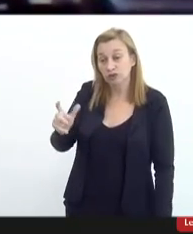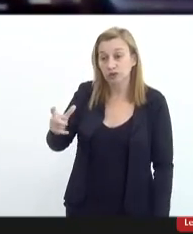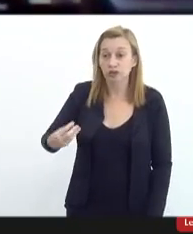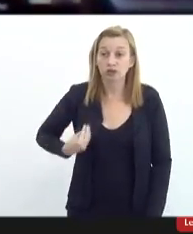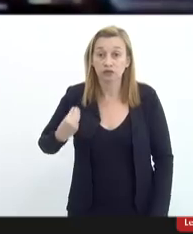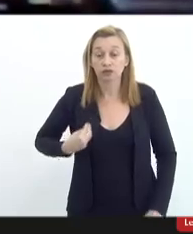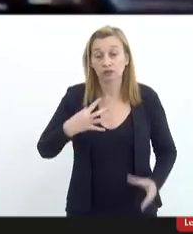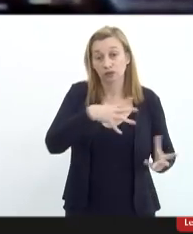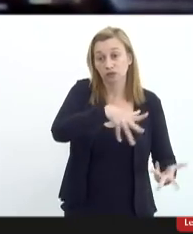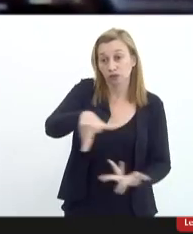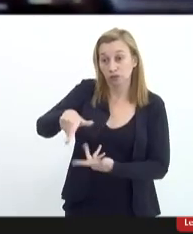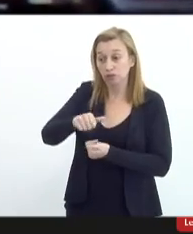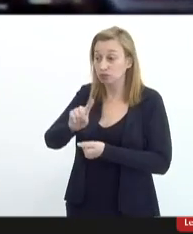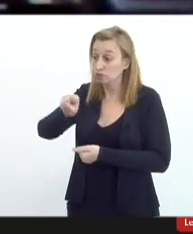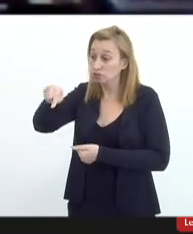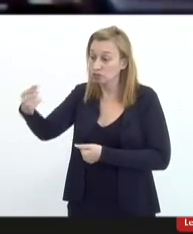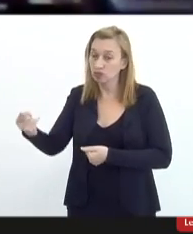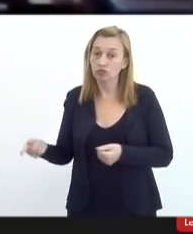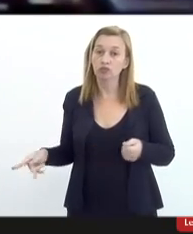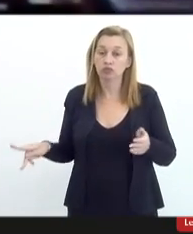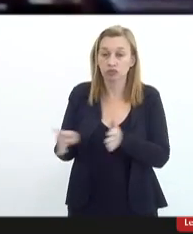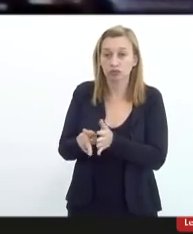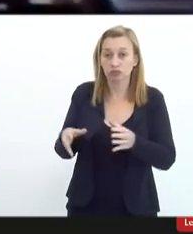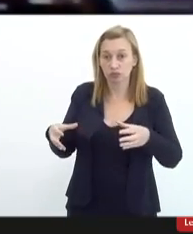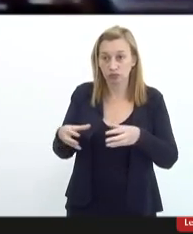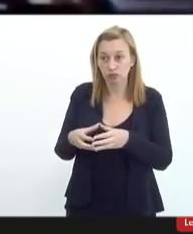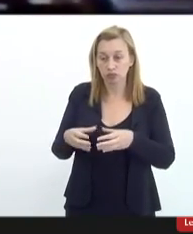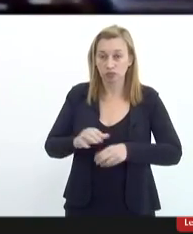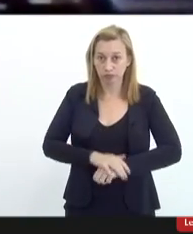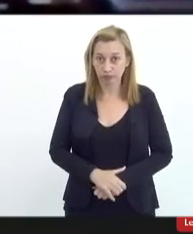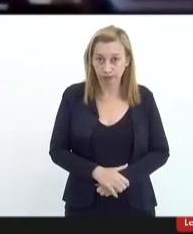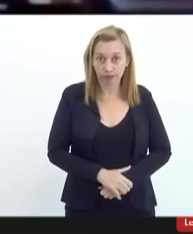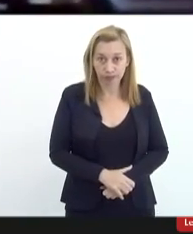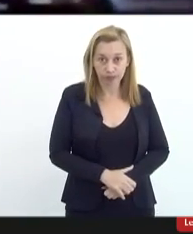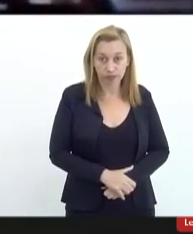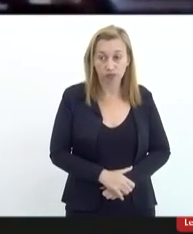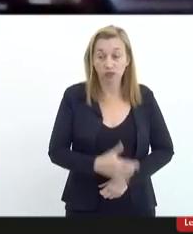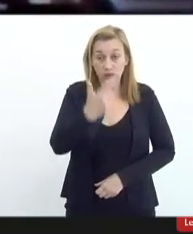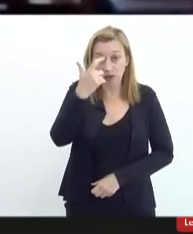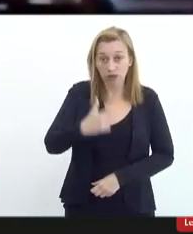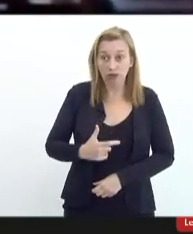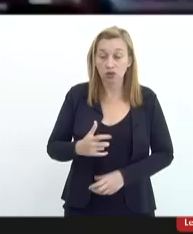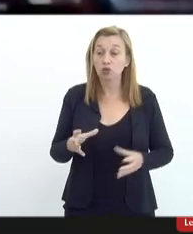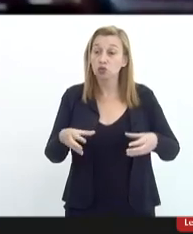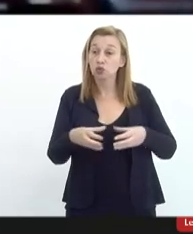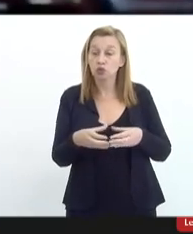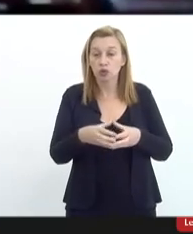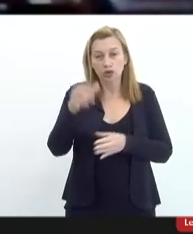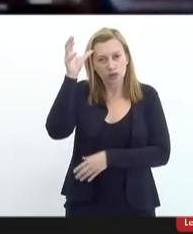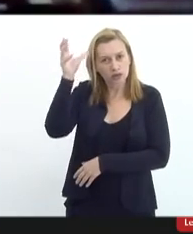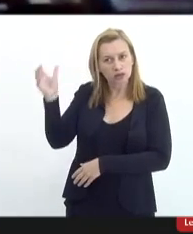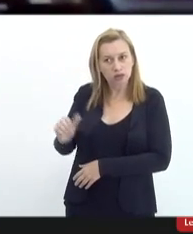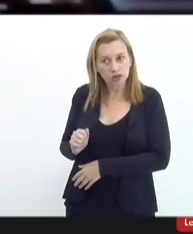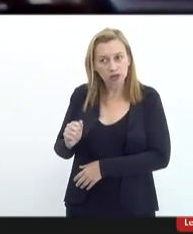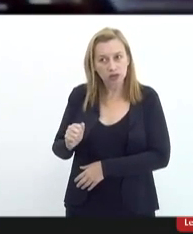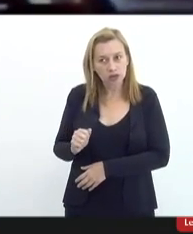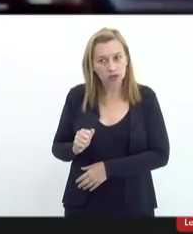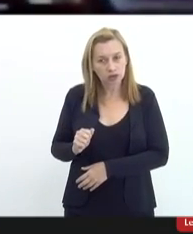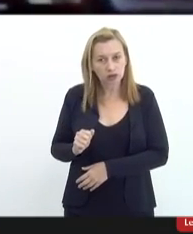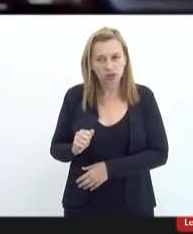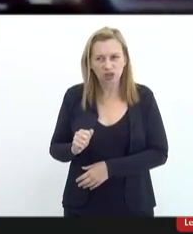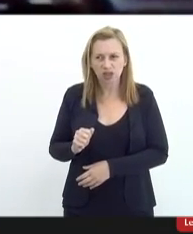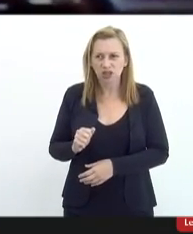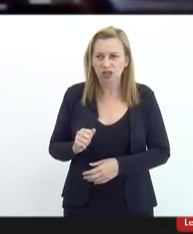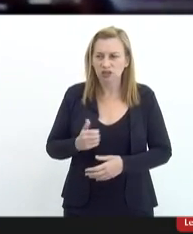no mundo de outro grupo. A maneira de ser da comunidade afrodescendente